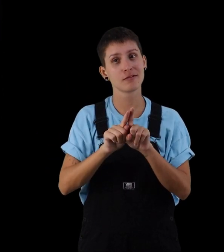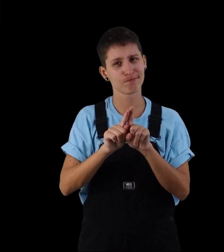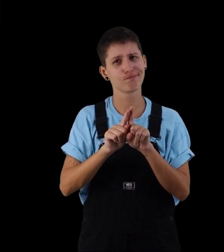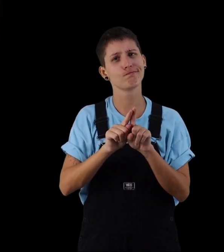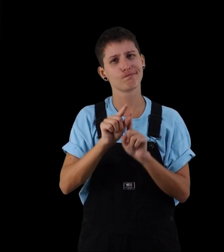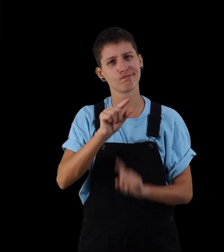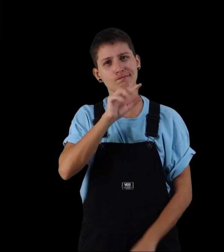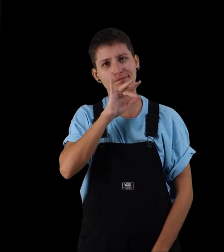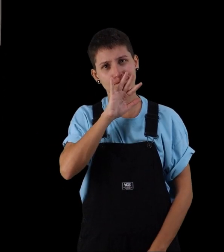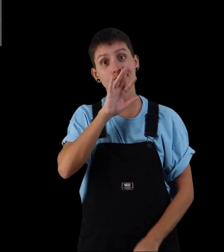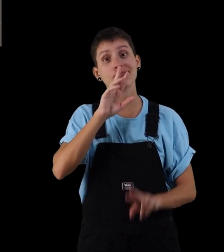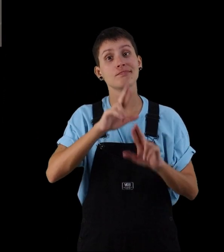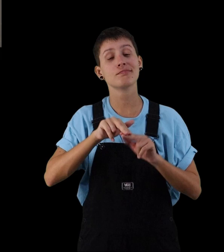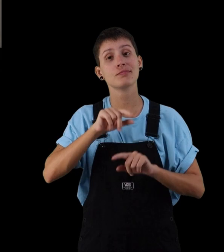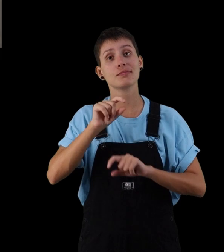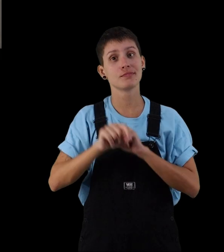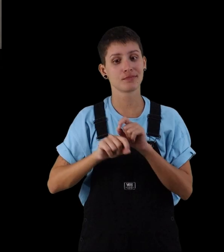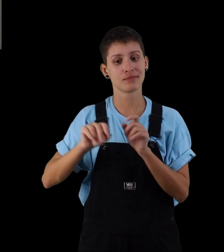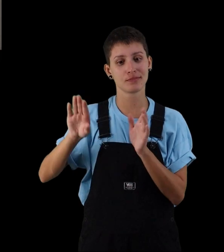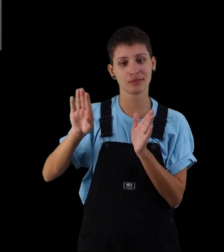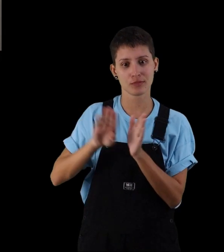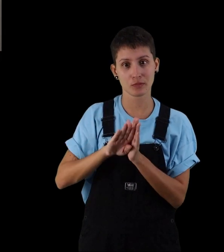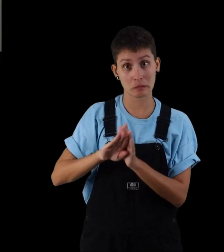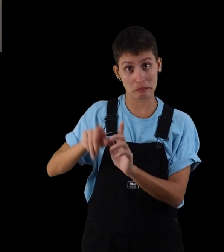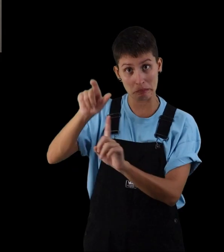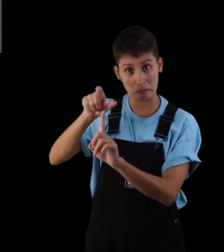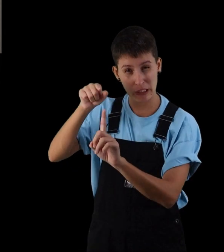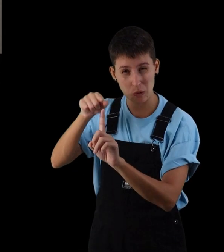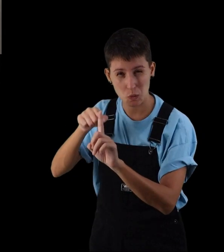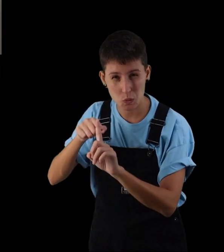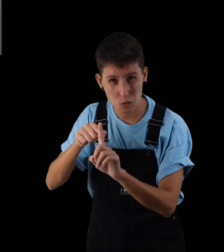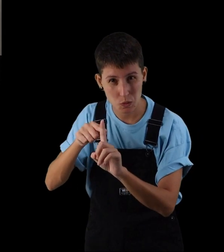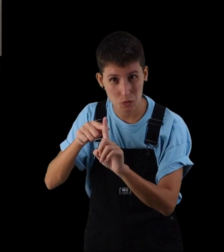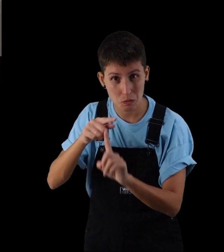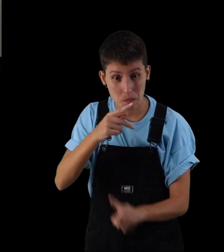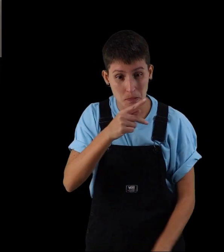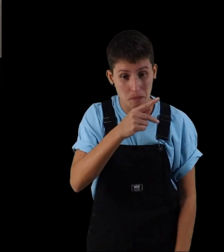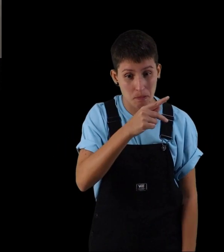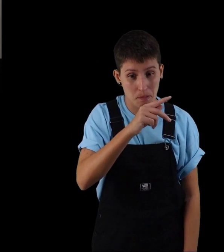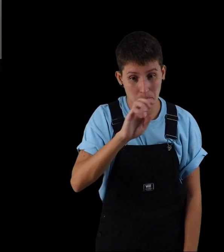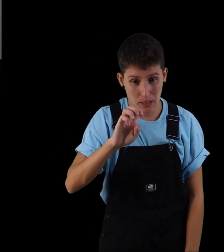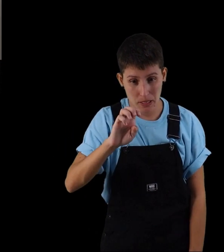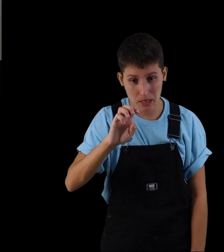Mas também era amargo, com a chegada do Pelznickel.